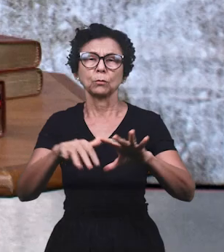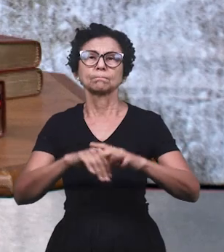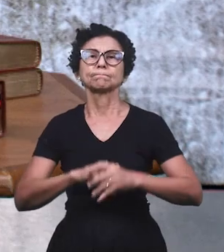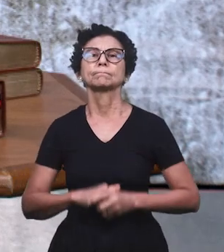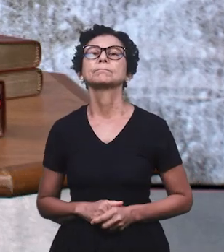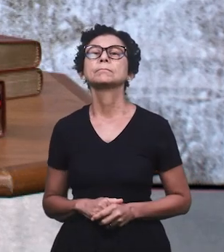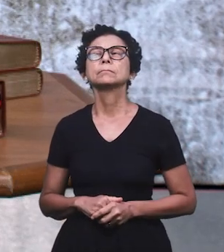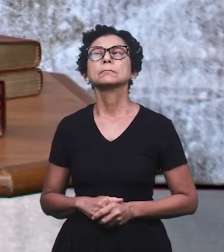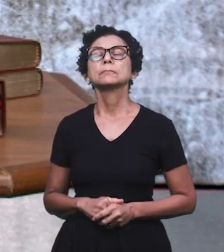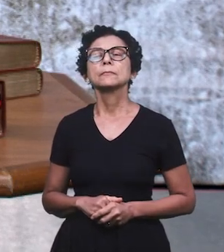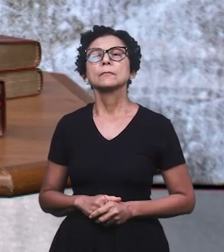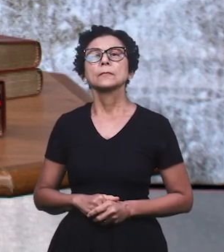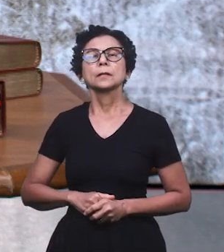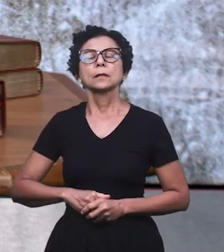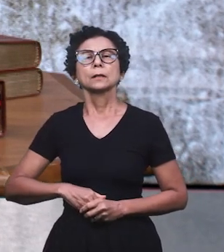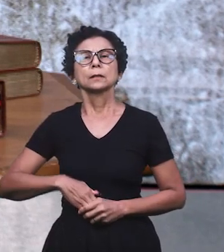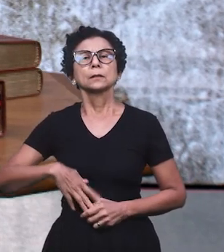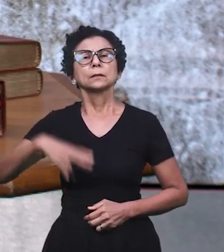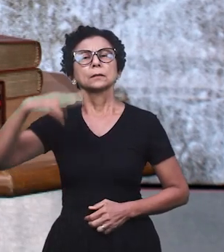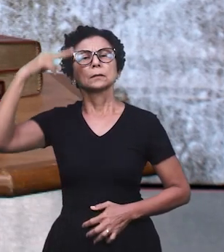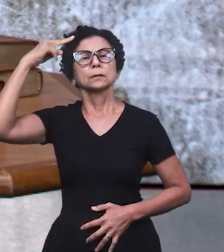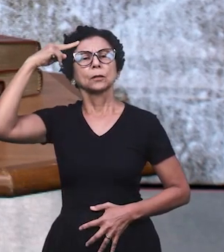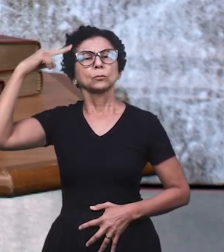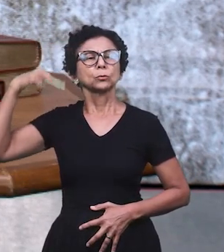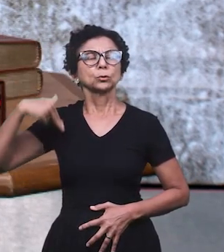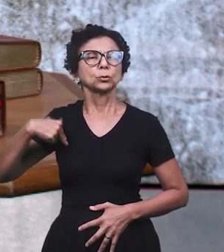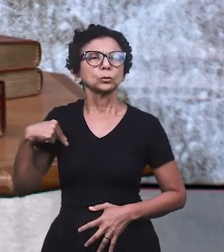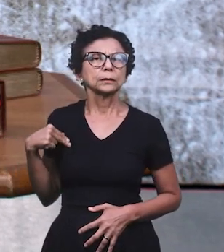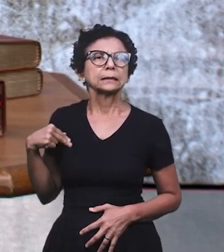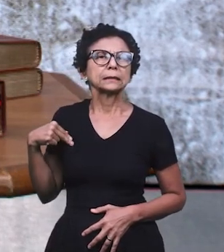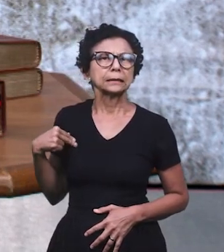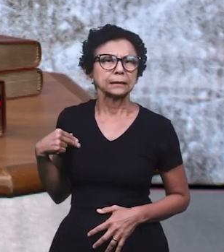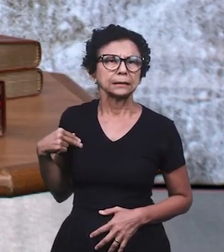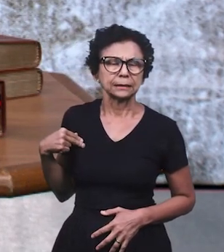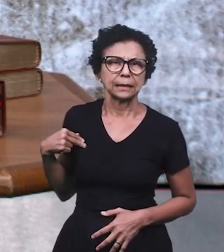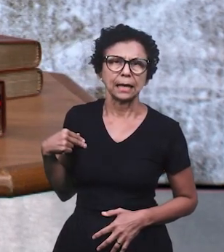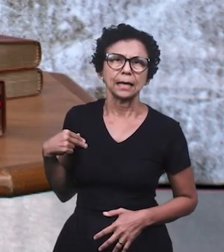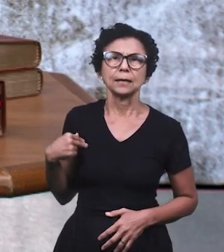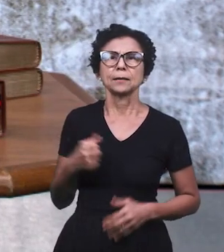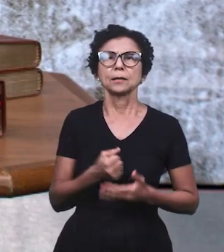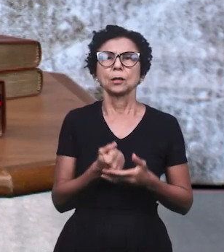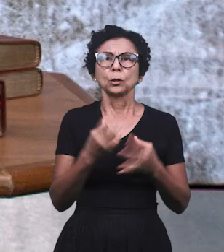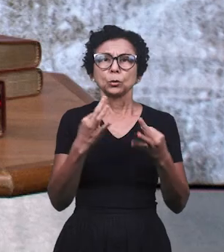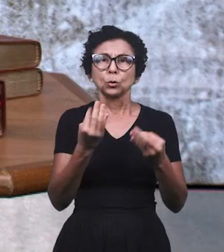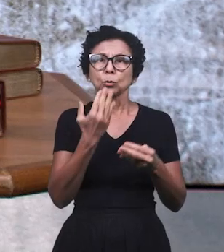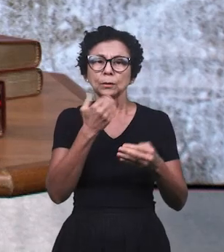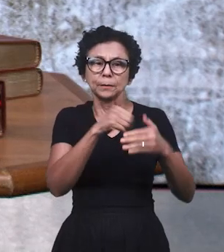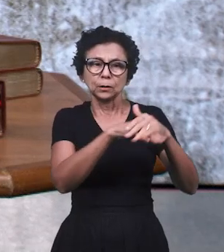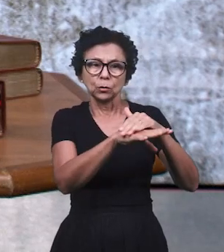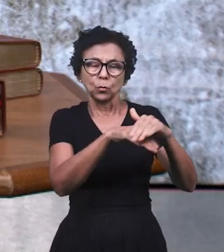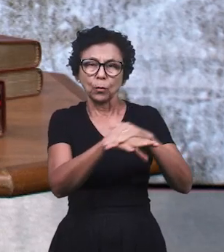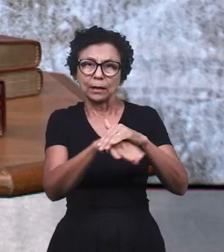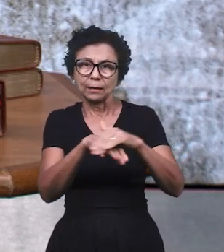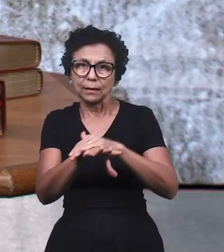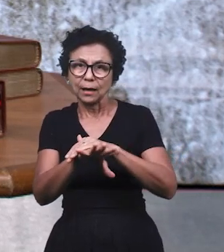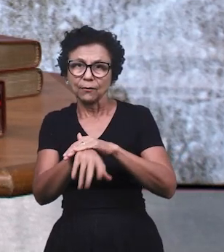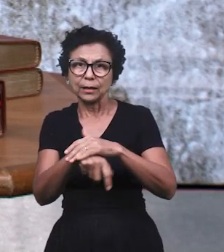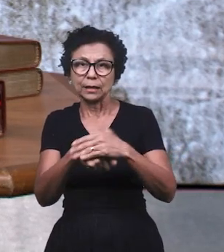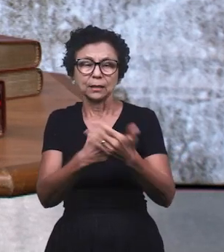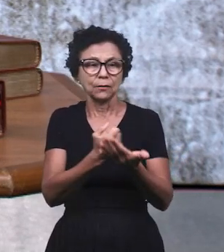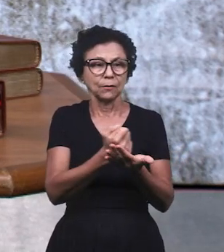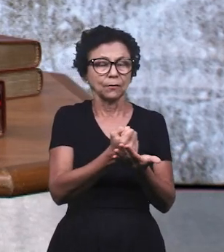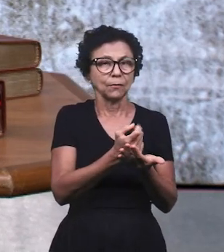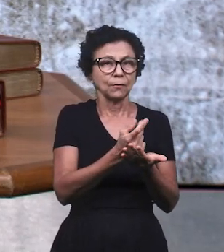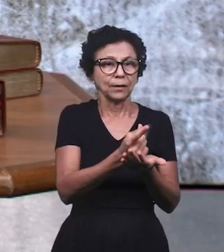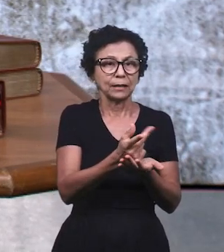José tudo em que havia mantimento e vendeu aos egípcios, porque a fome prevaleceu